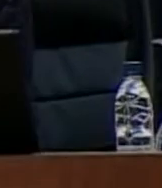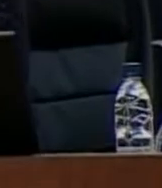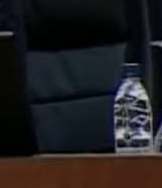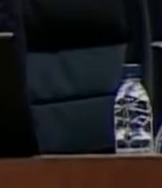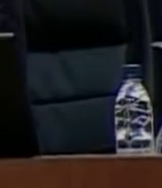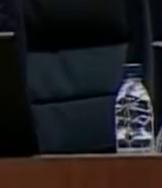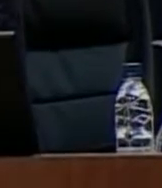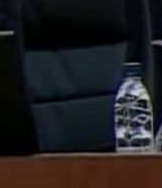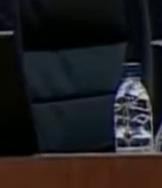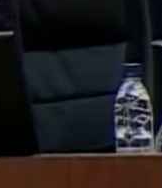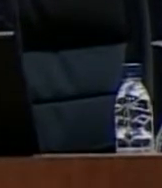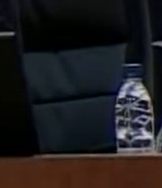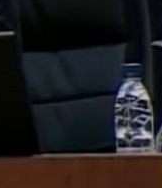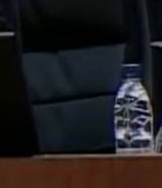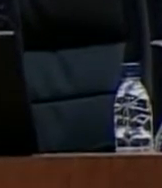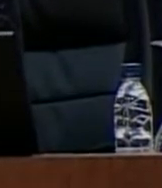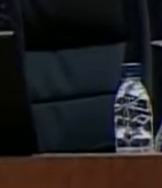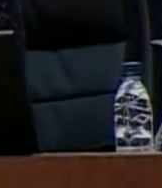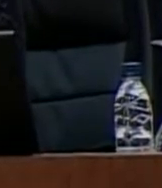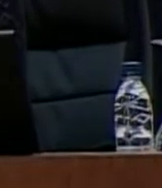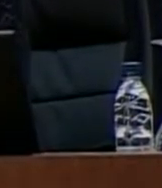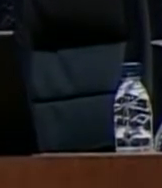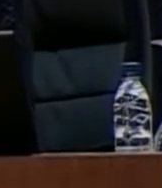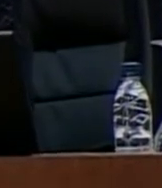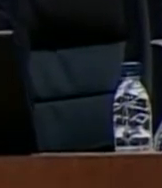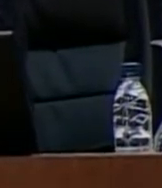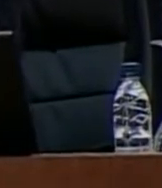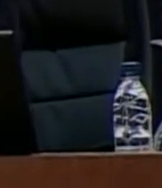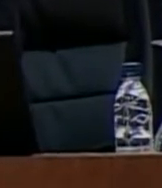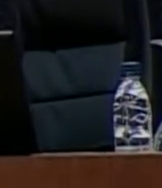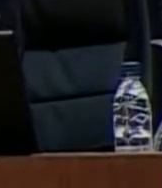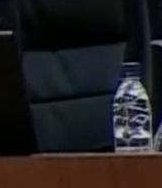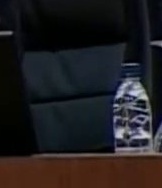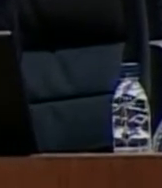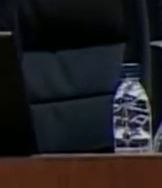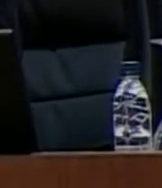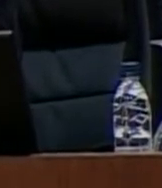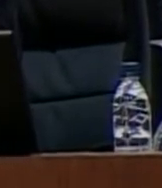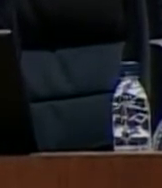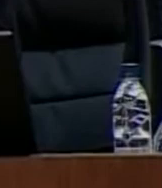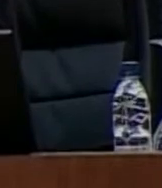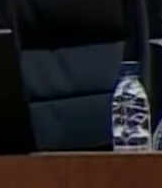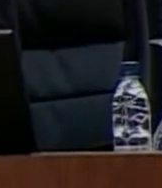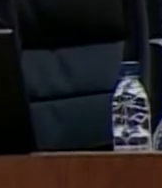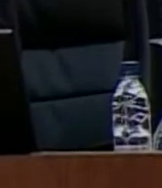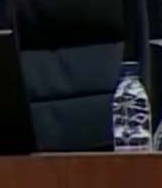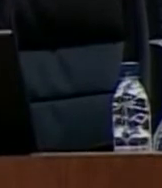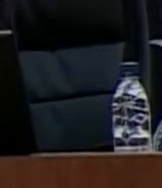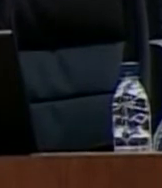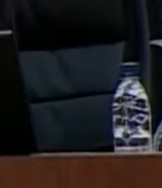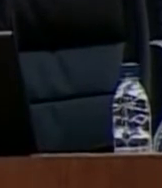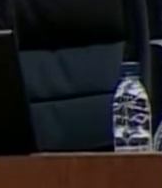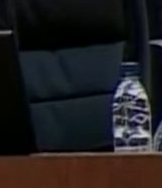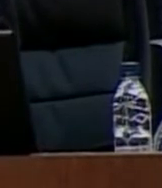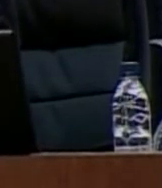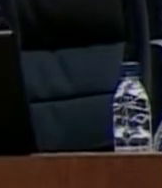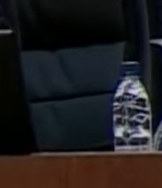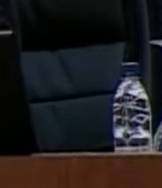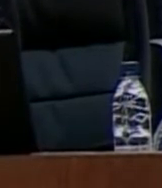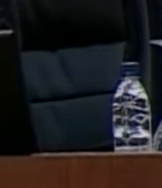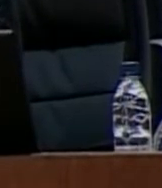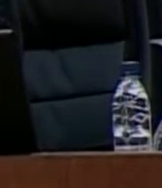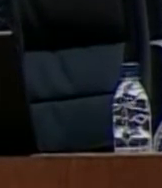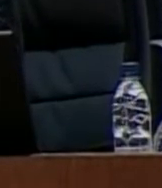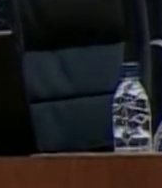o programa político para a América Latina e o Caribe no que se refere à sua cooperação e